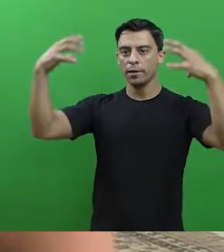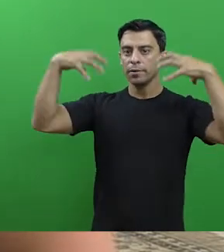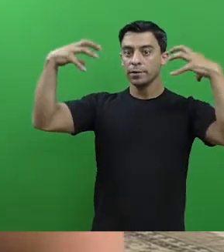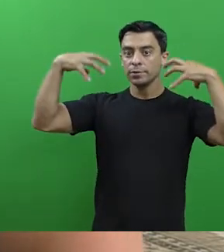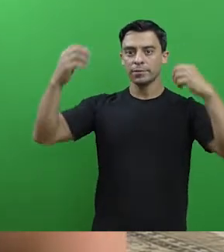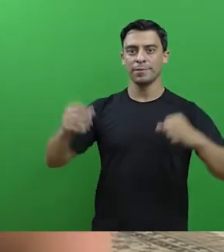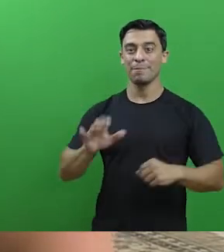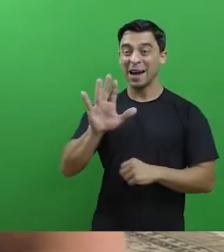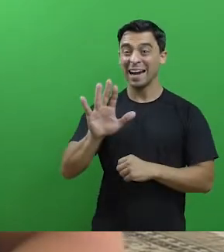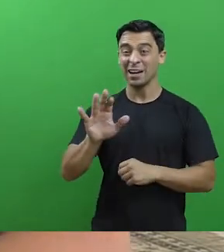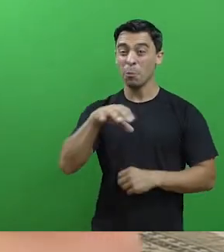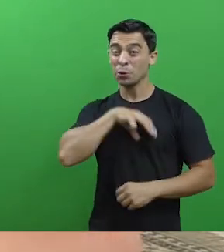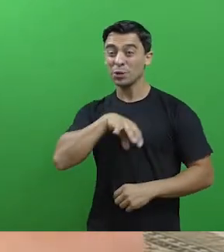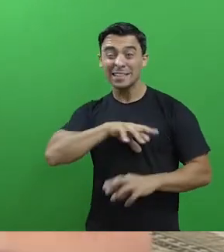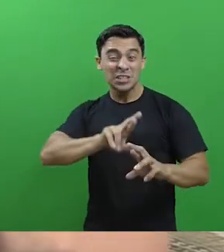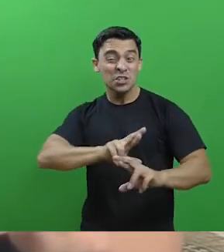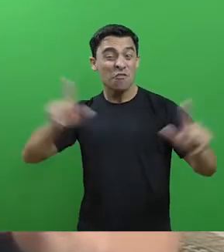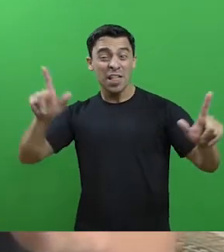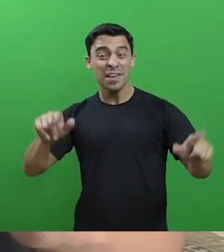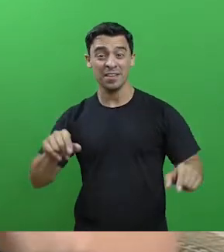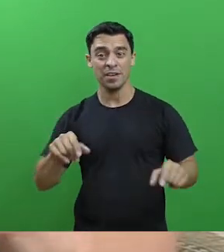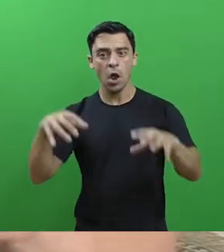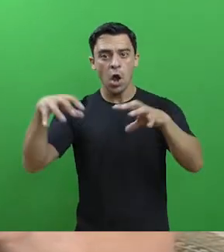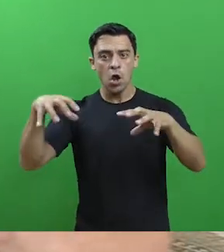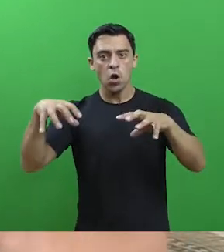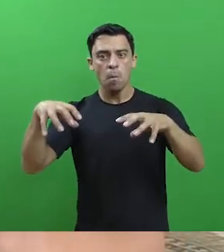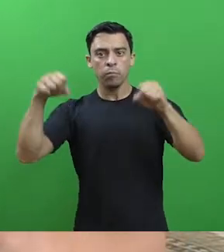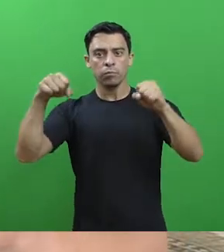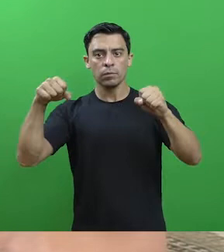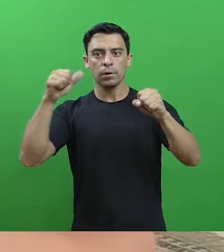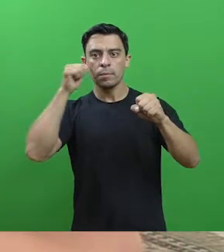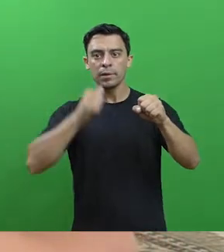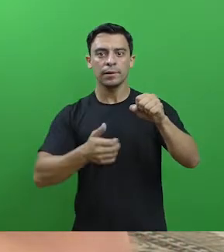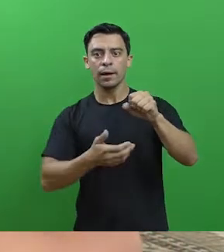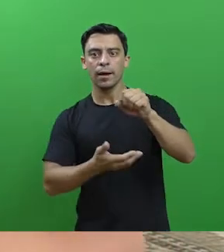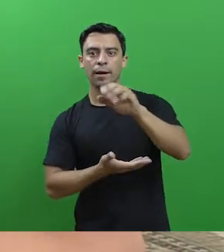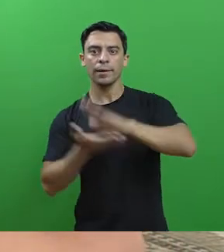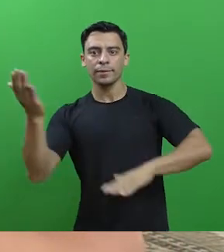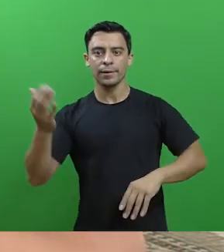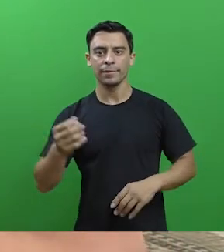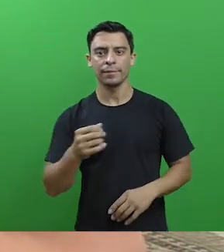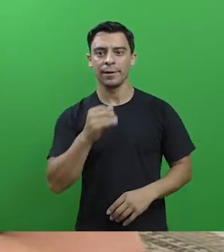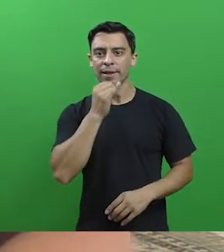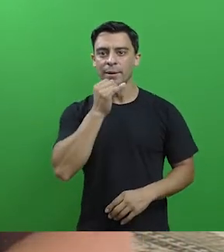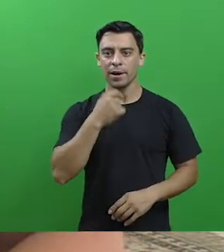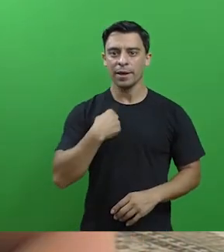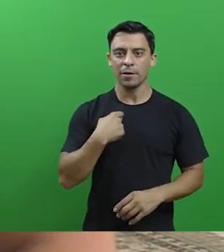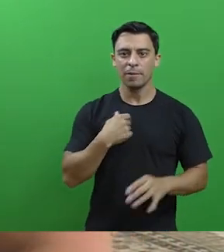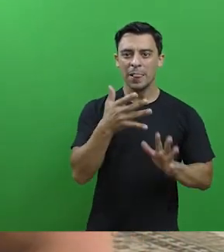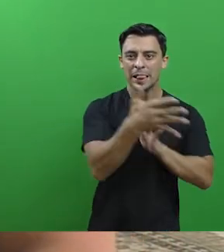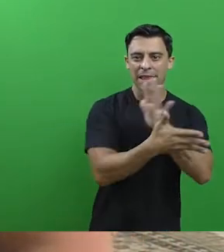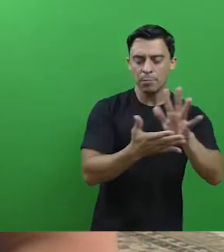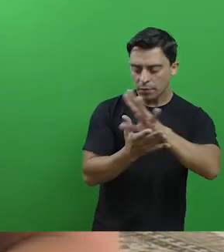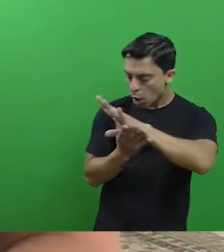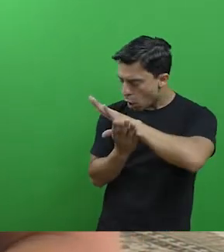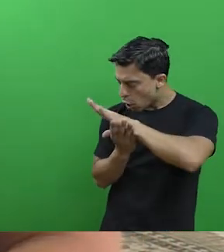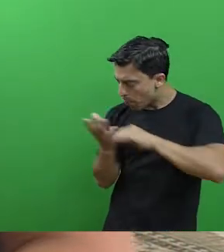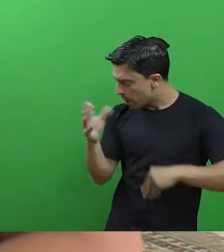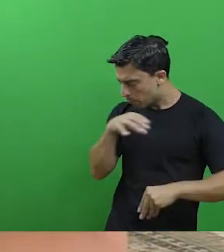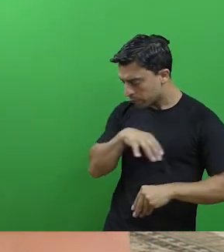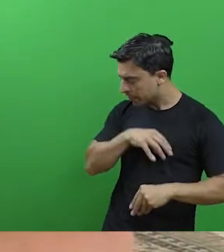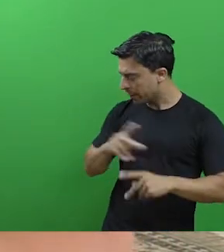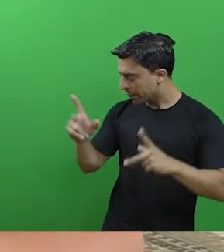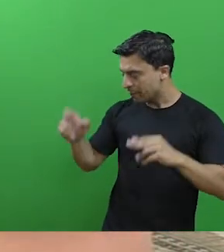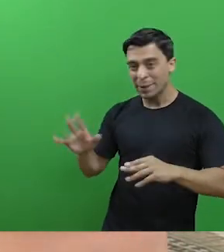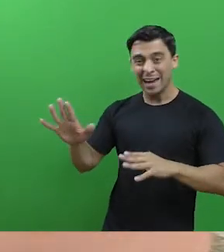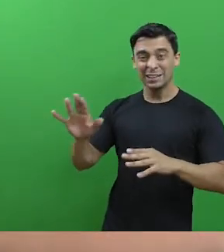chuva. Então, quando eu copiei o português, ficou totalmente ao contrário. A menina se molhou, mas na verdade não, eu estava querendo